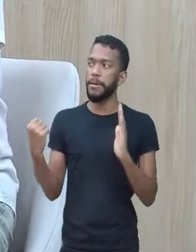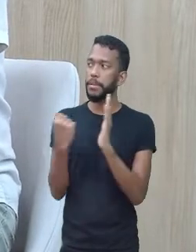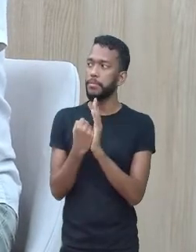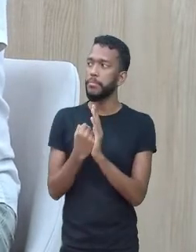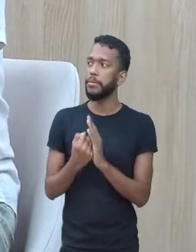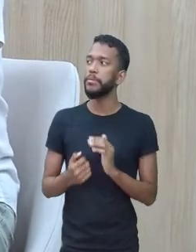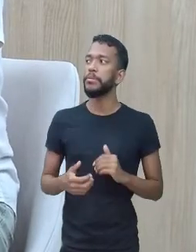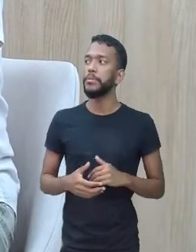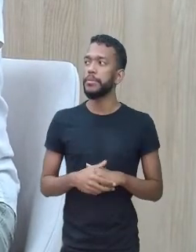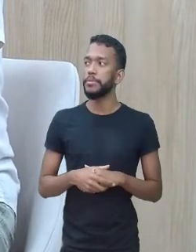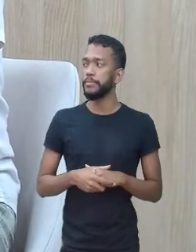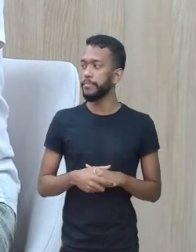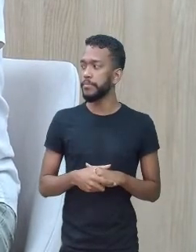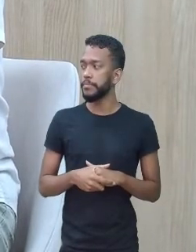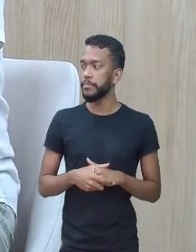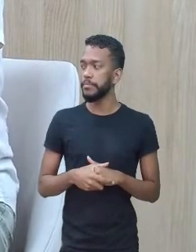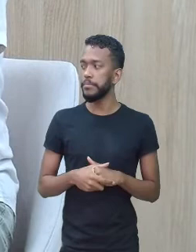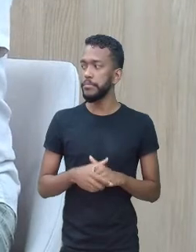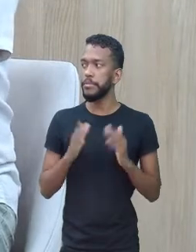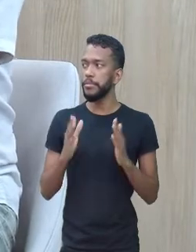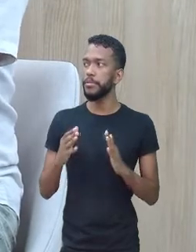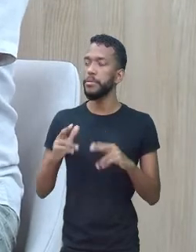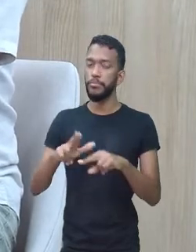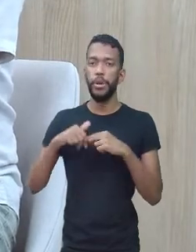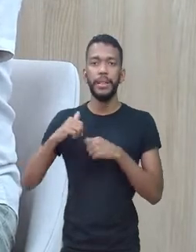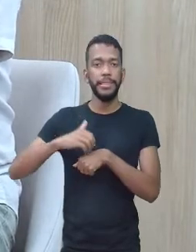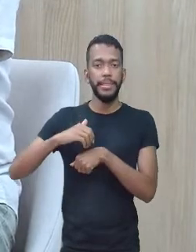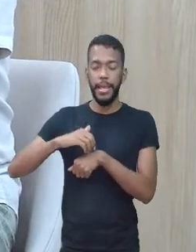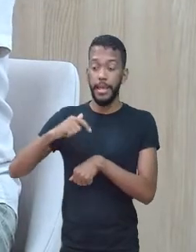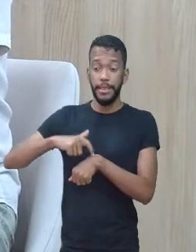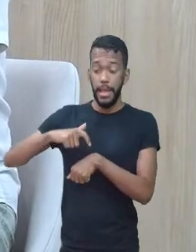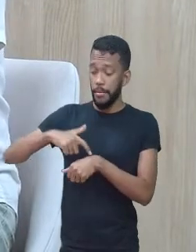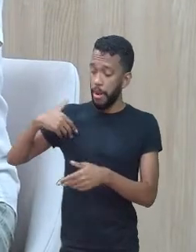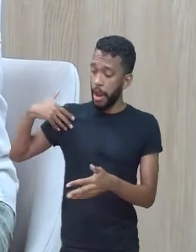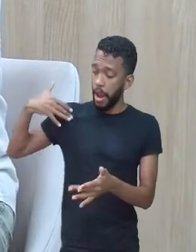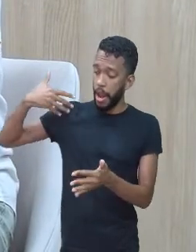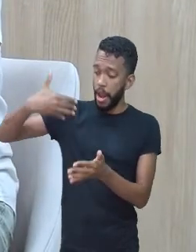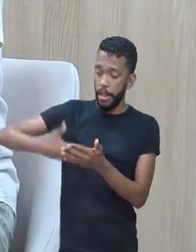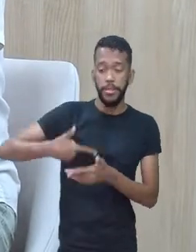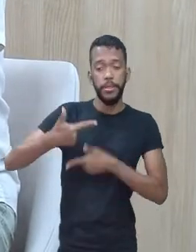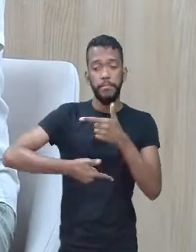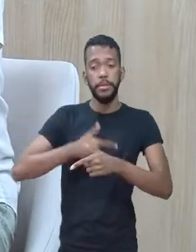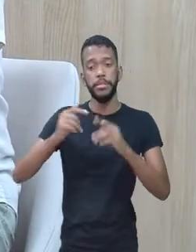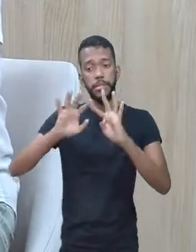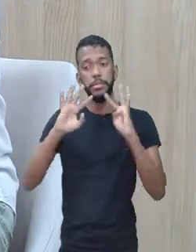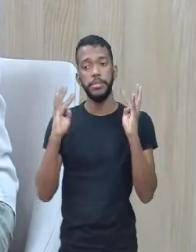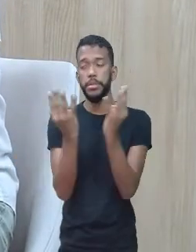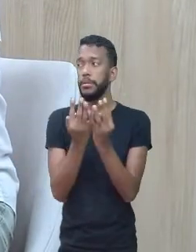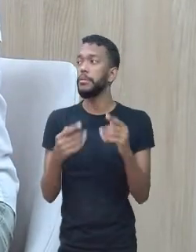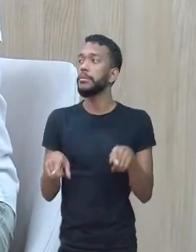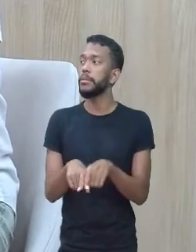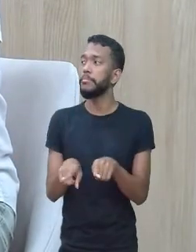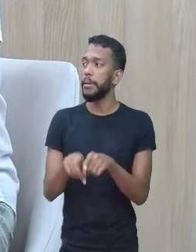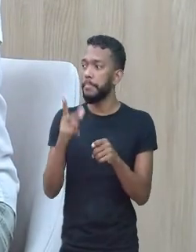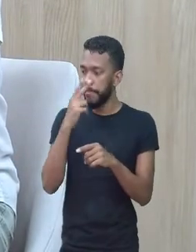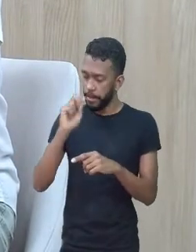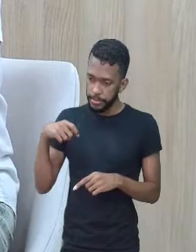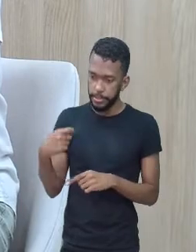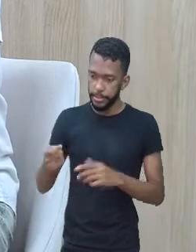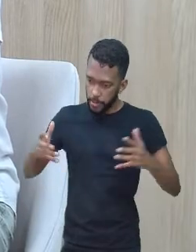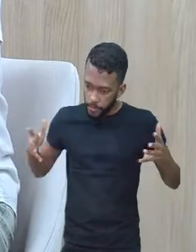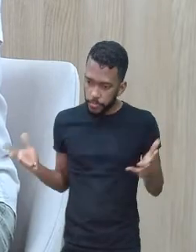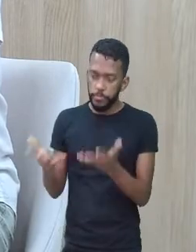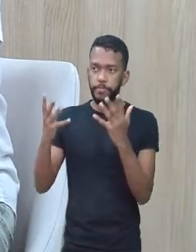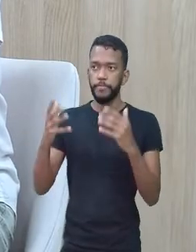se tornou um patrimônio imaterial, pelo tempo que ela vem trabalhando com ciranda, o nome que ela deu a essa representação,